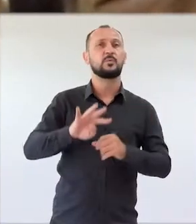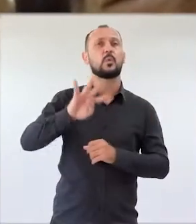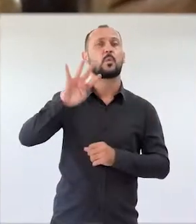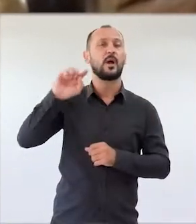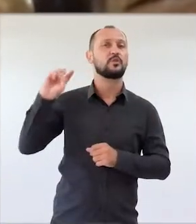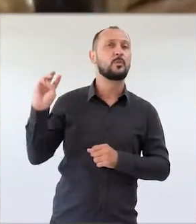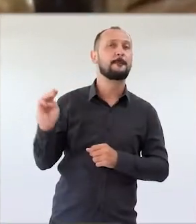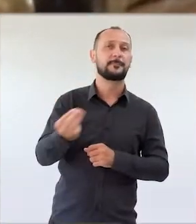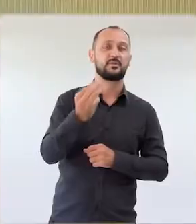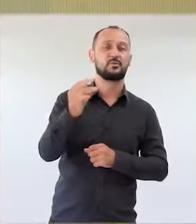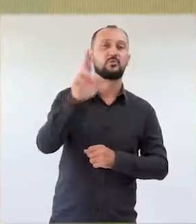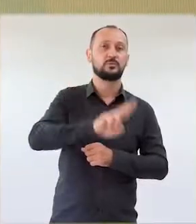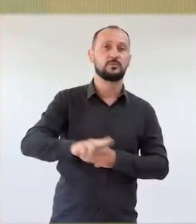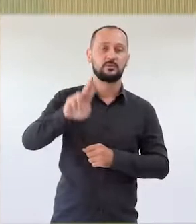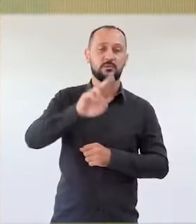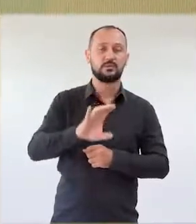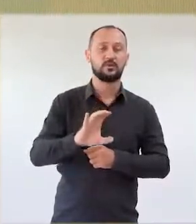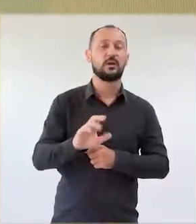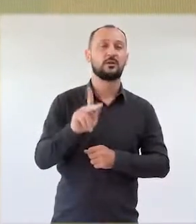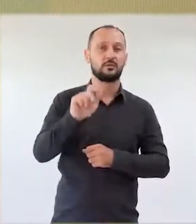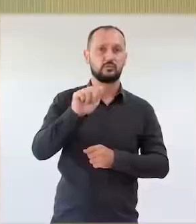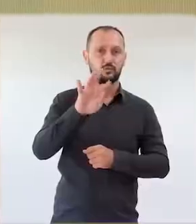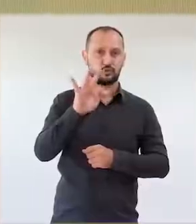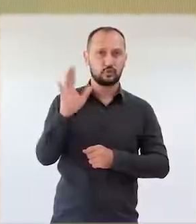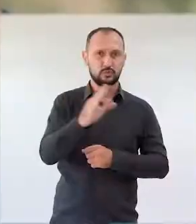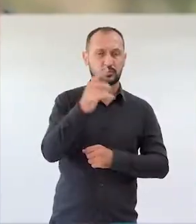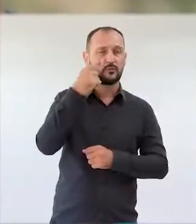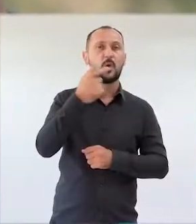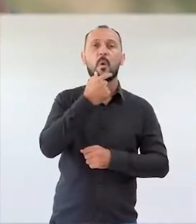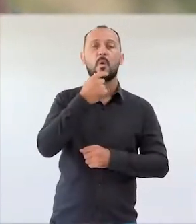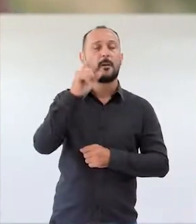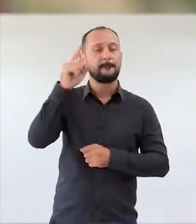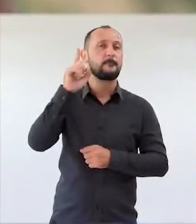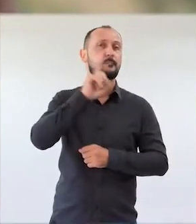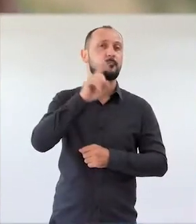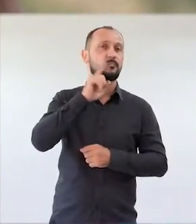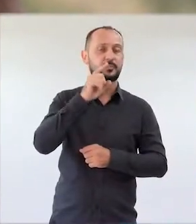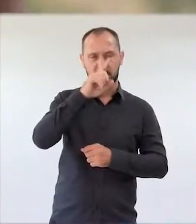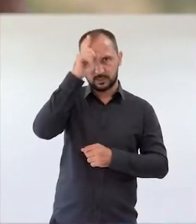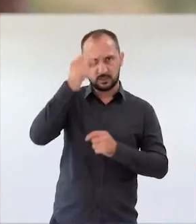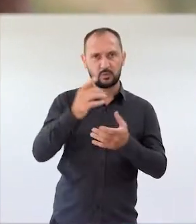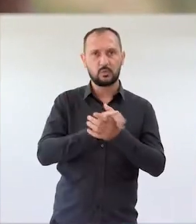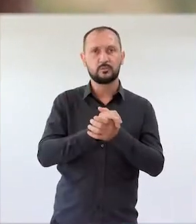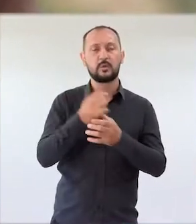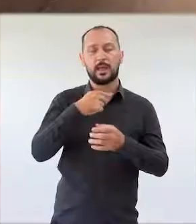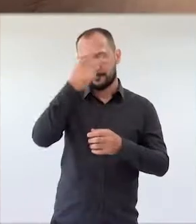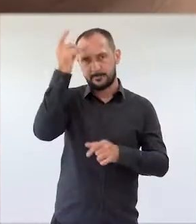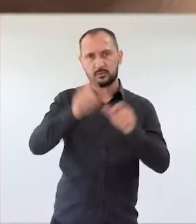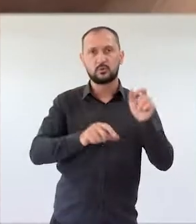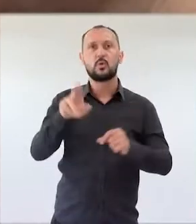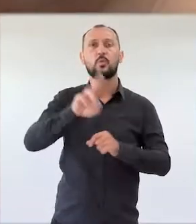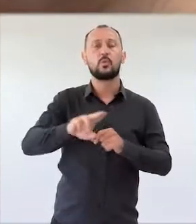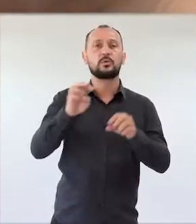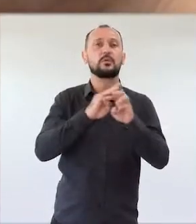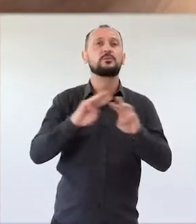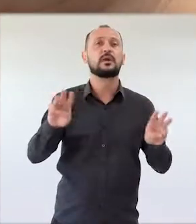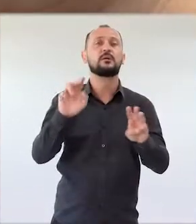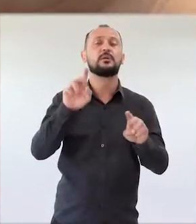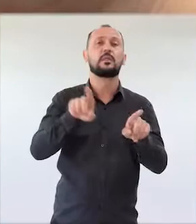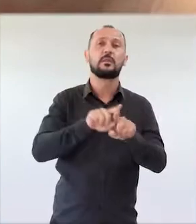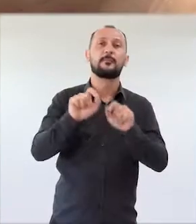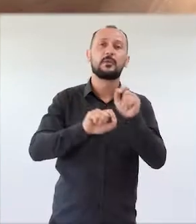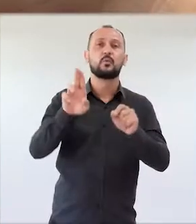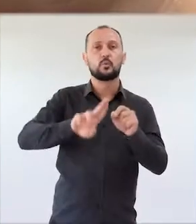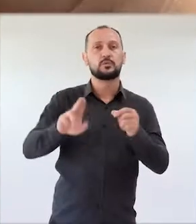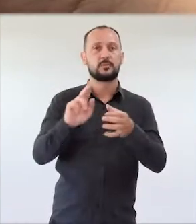Com mais de 4 milhões de usuários, o Couchsurfing foi fundado pelo programador americano Casey Fenton. Seus membros usam o